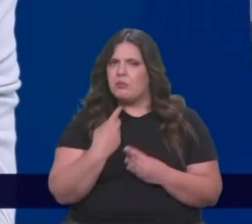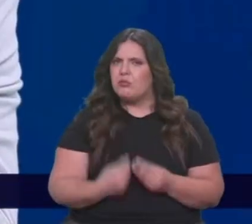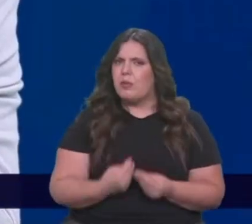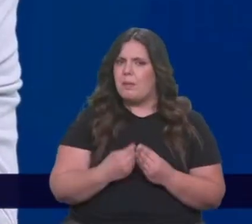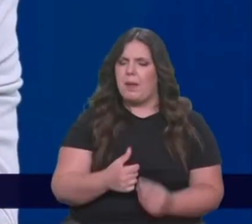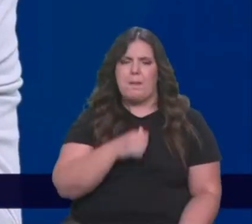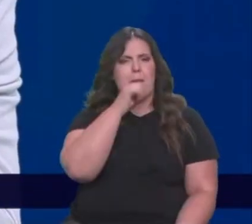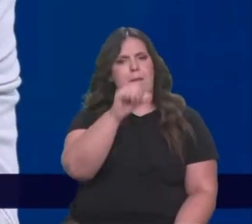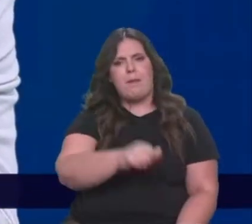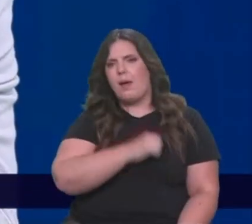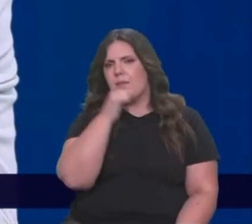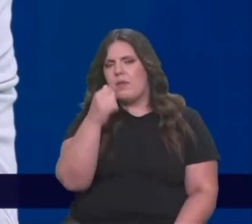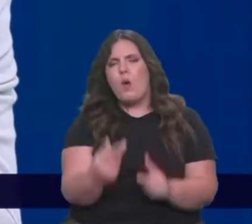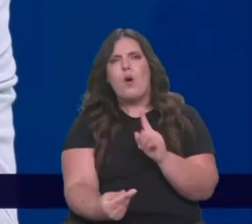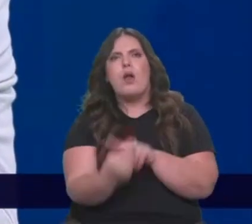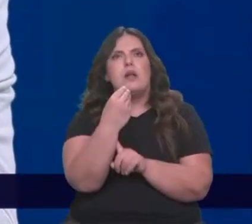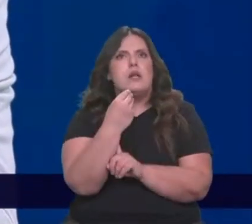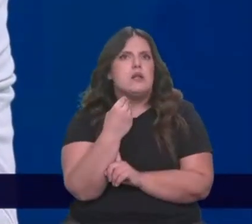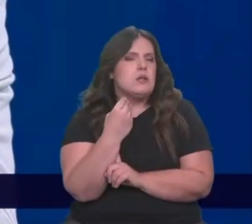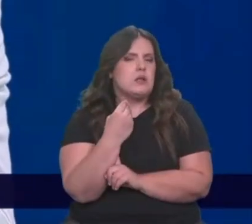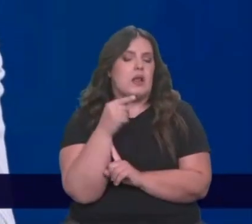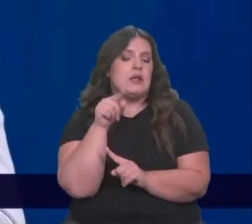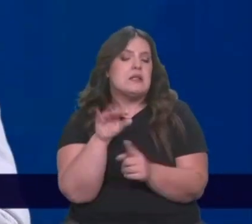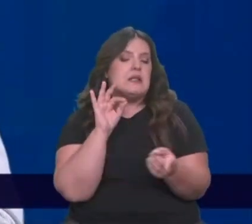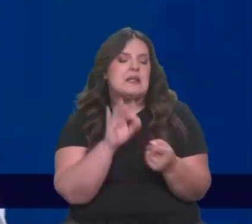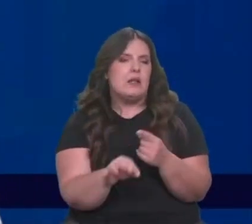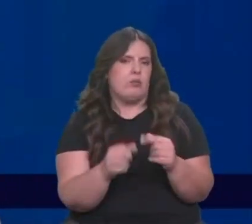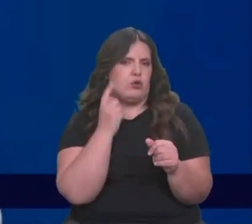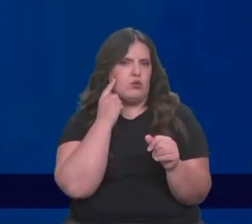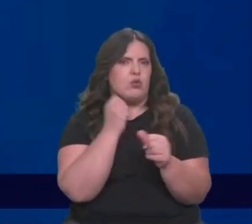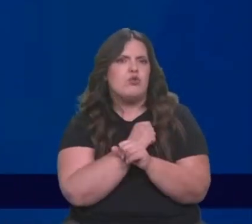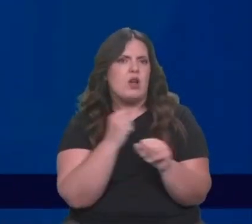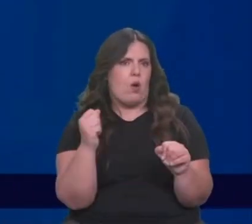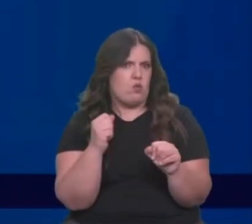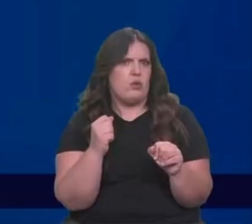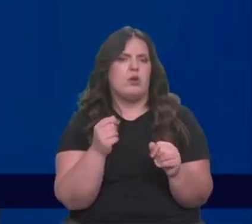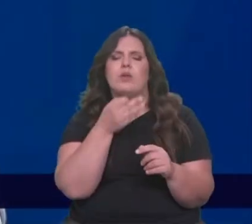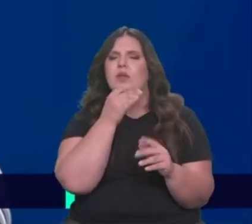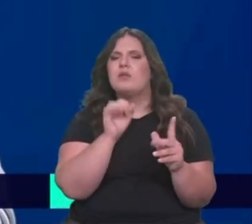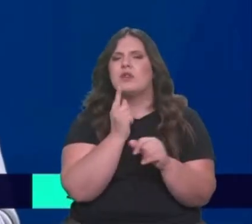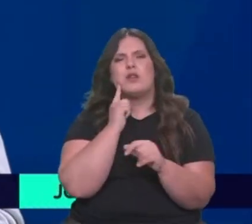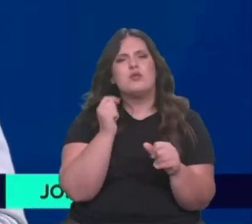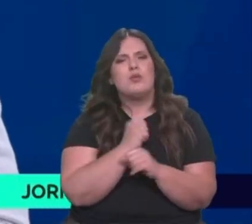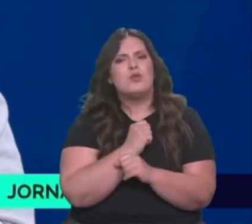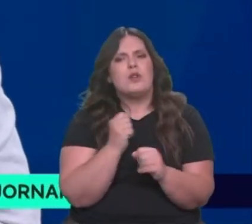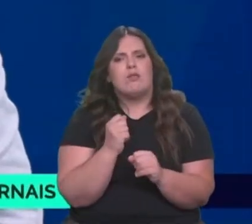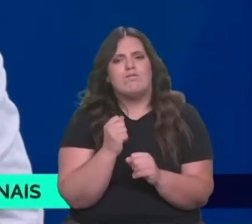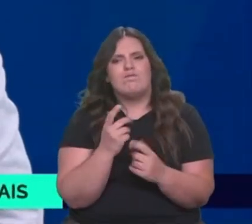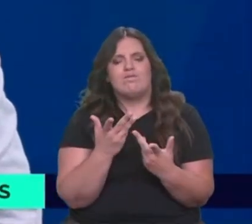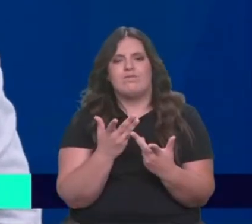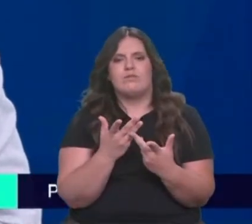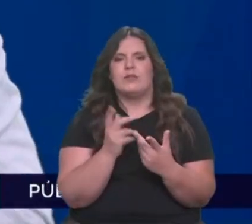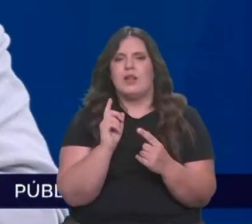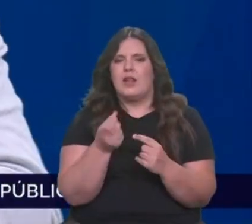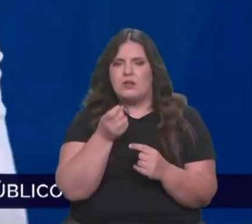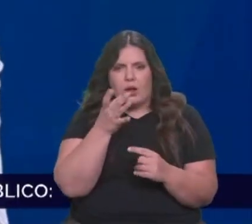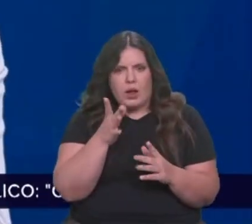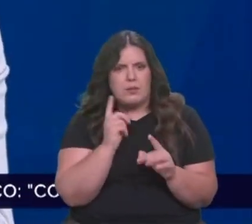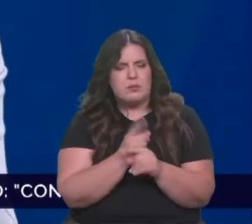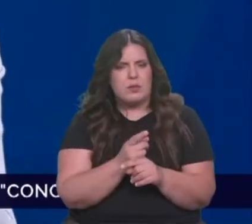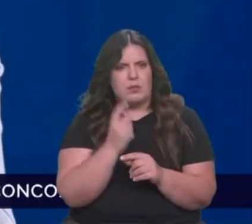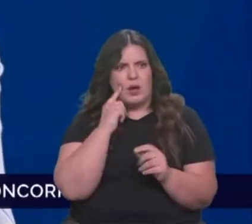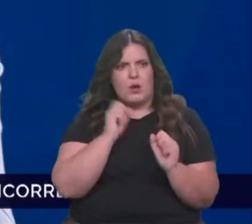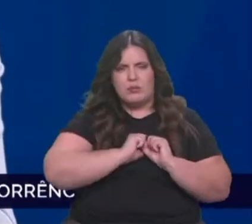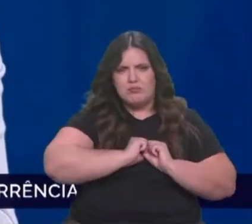bem qual é a origem deste tipo de explosões. E quando falamos em explosões de ondas de rádio, são mesmo rápidas, são rajadas,